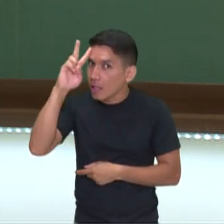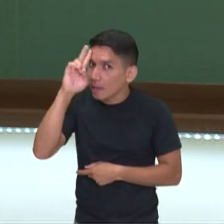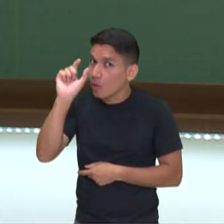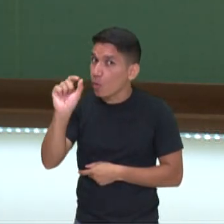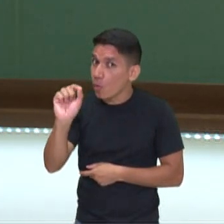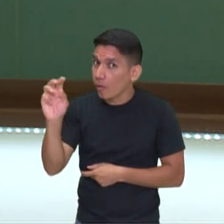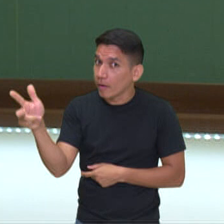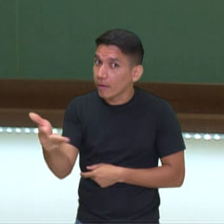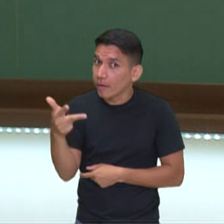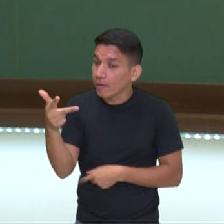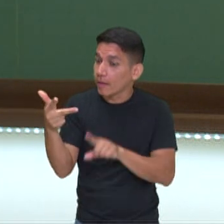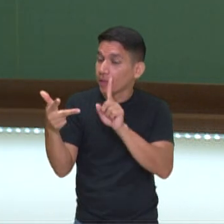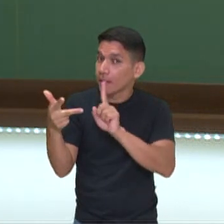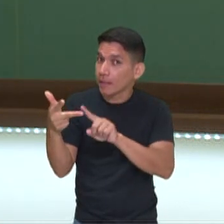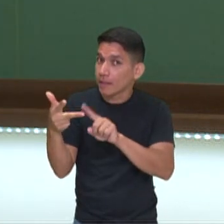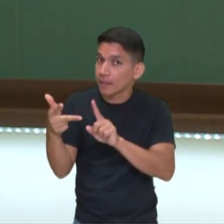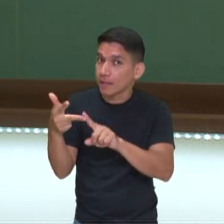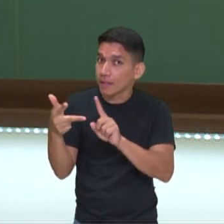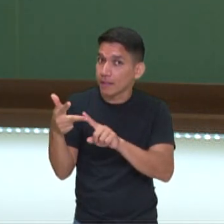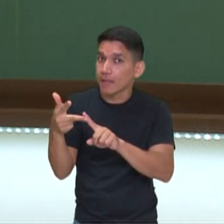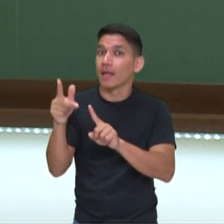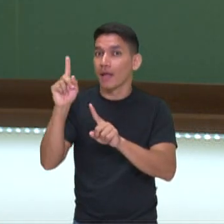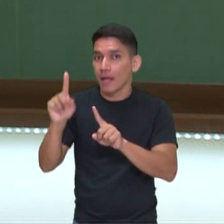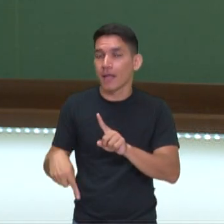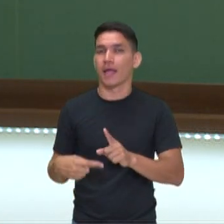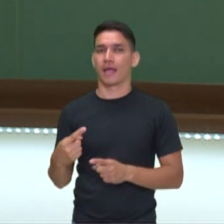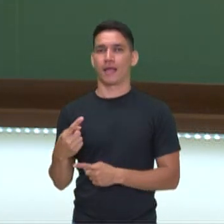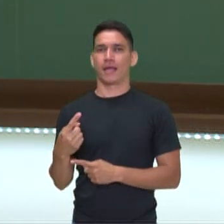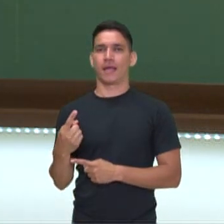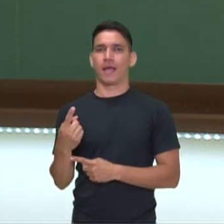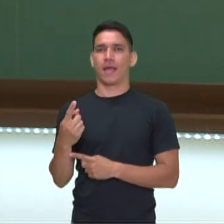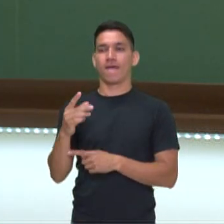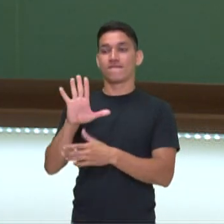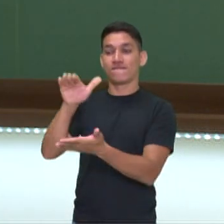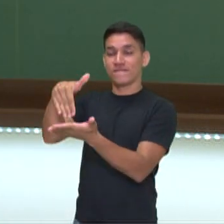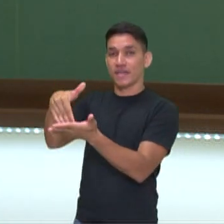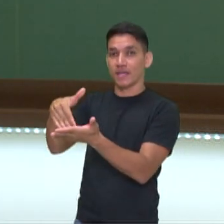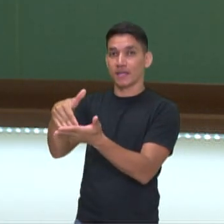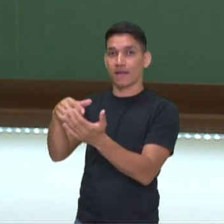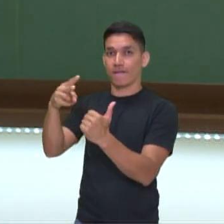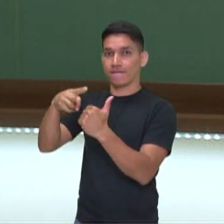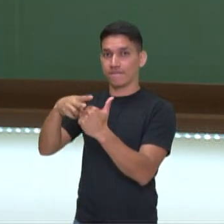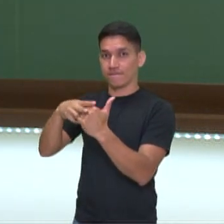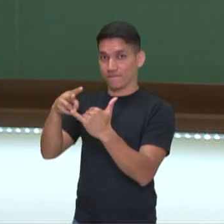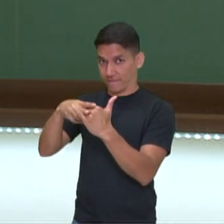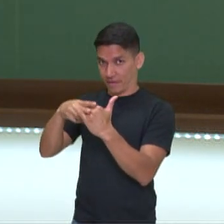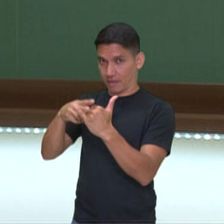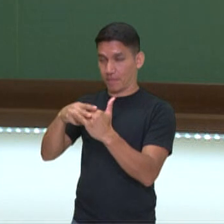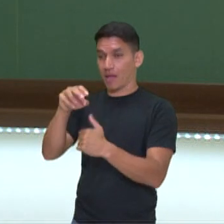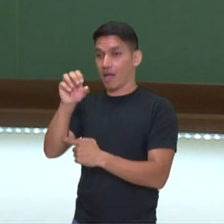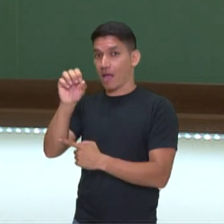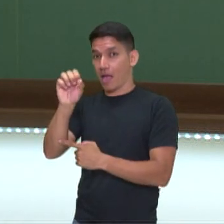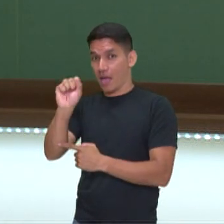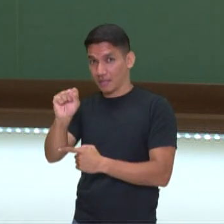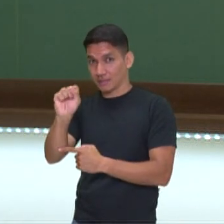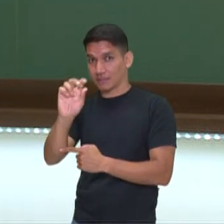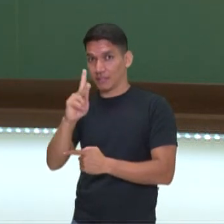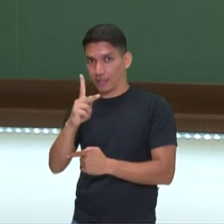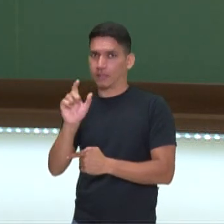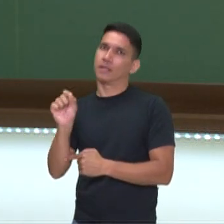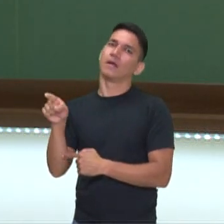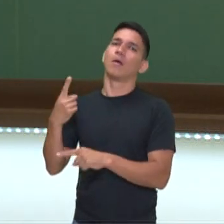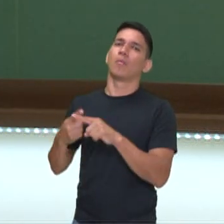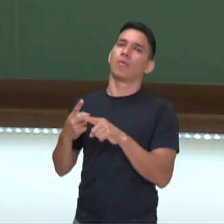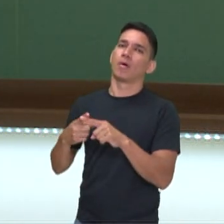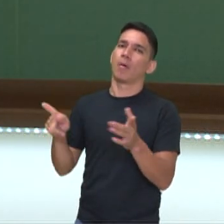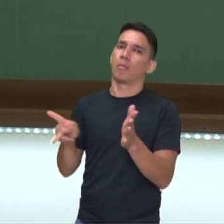pessoa, terminado em SH, como eu disse para vocês, então teremos SH e S, porque estamos falando de